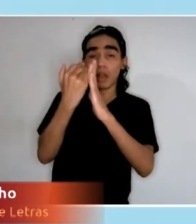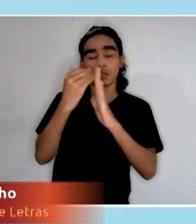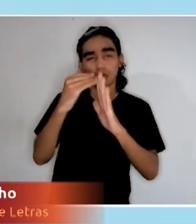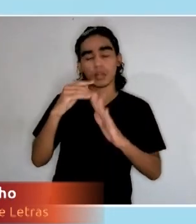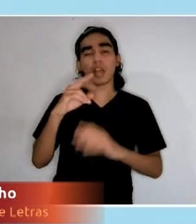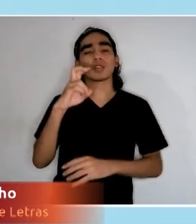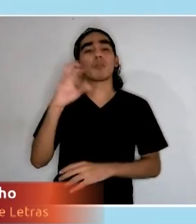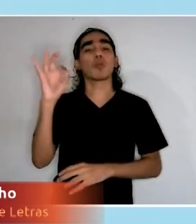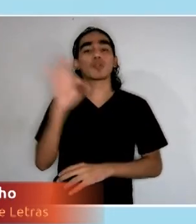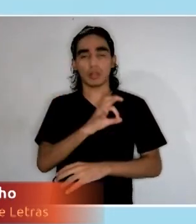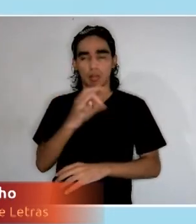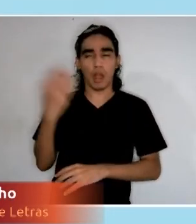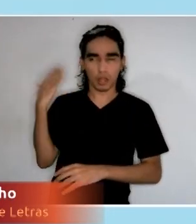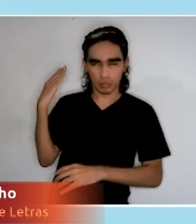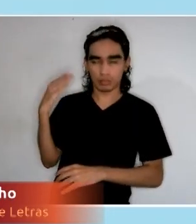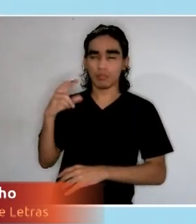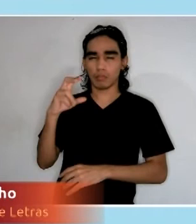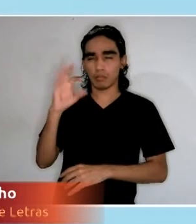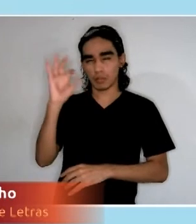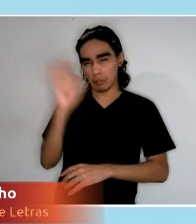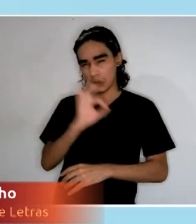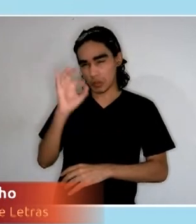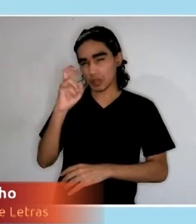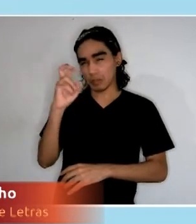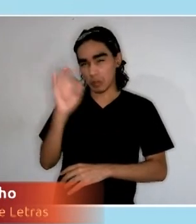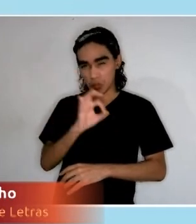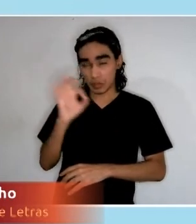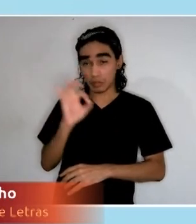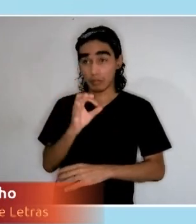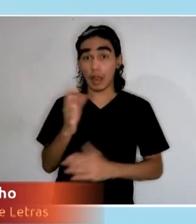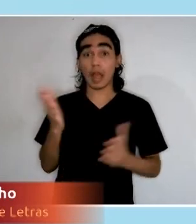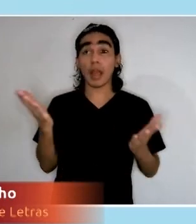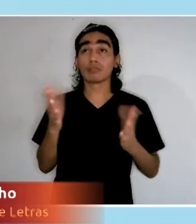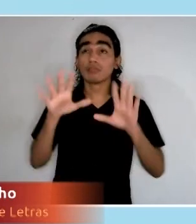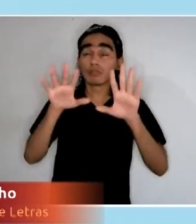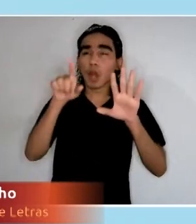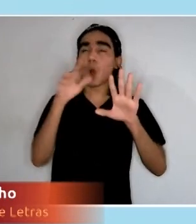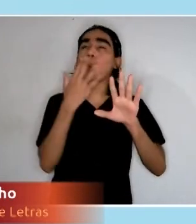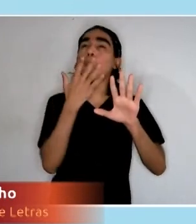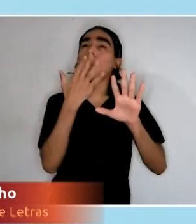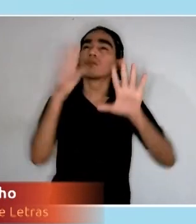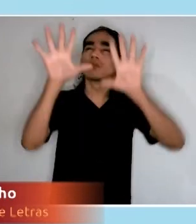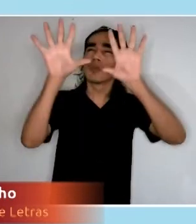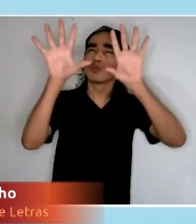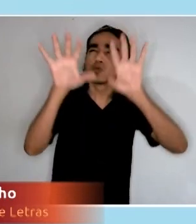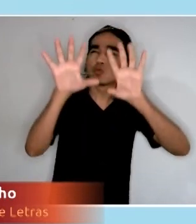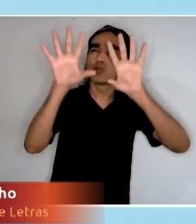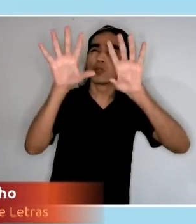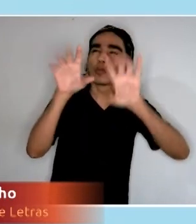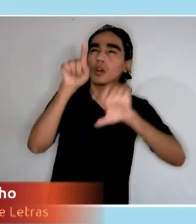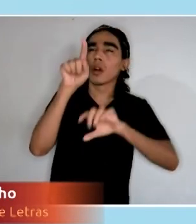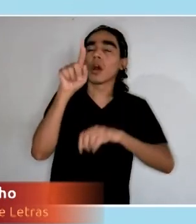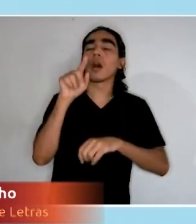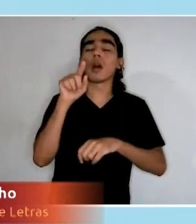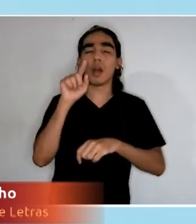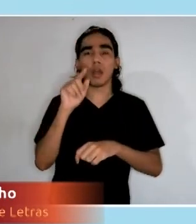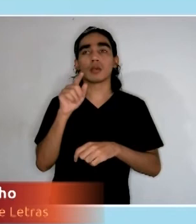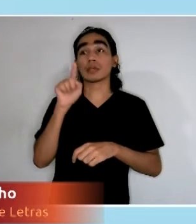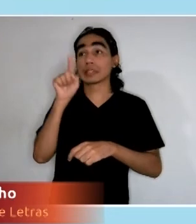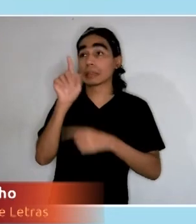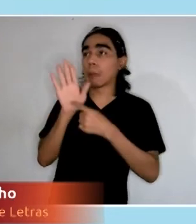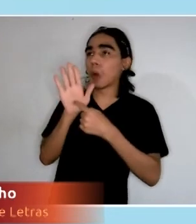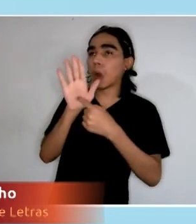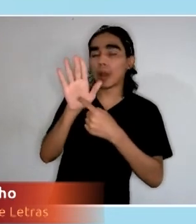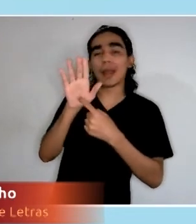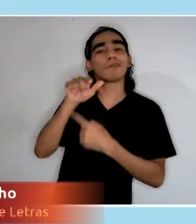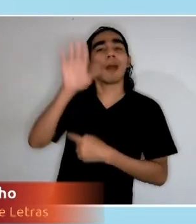da população, ele começava a ficar mais escuro, né? Então, quanto mais escuro, mais fome teria naquele